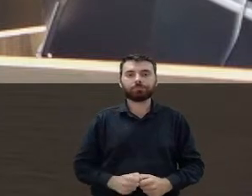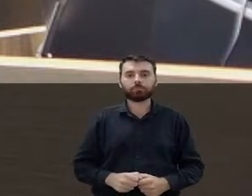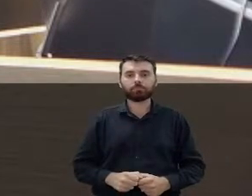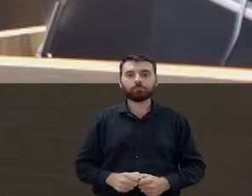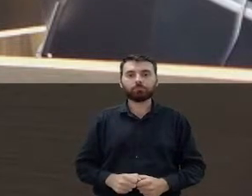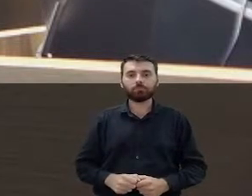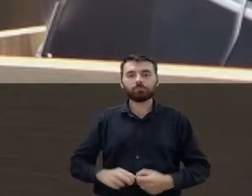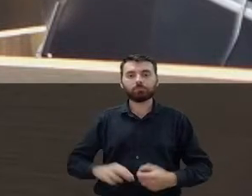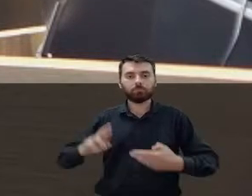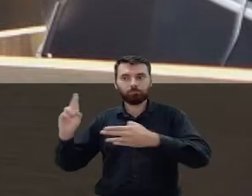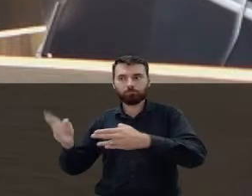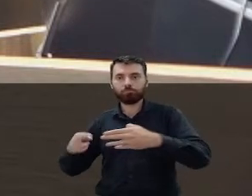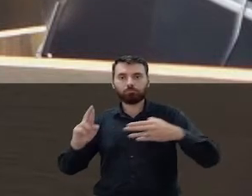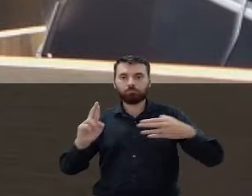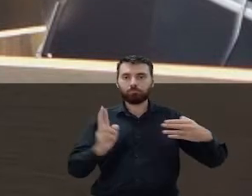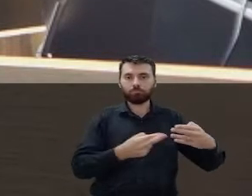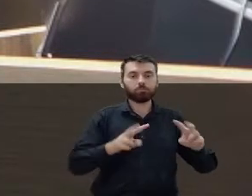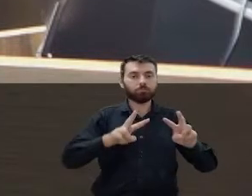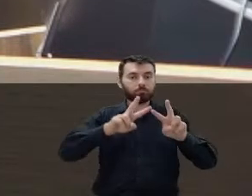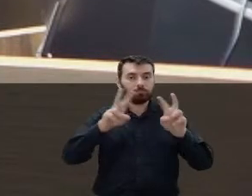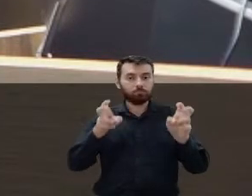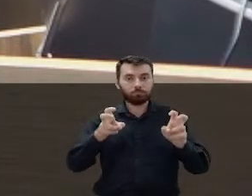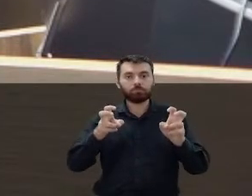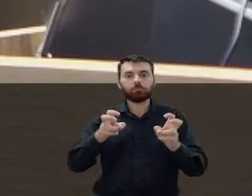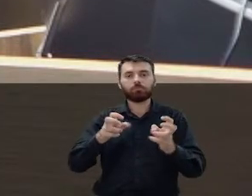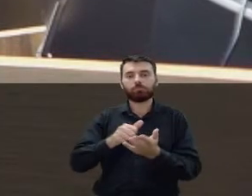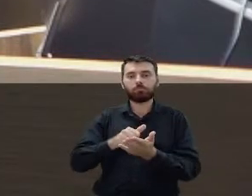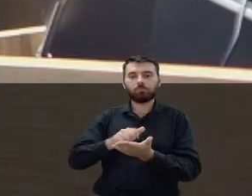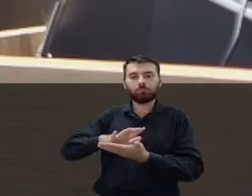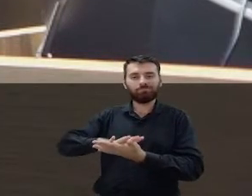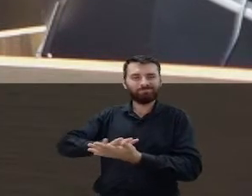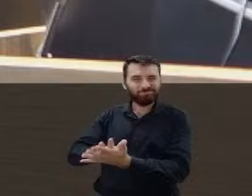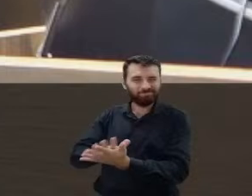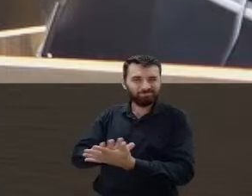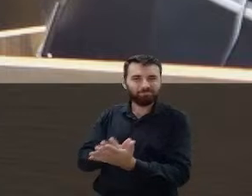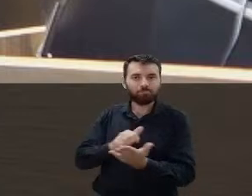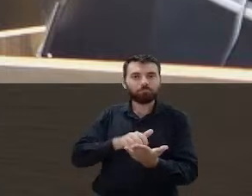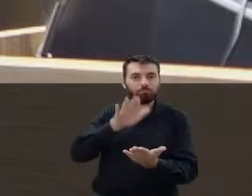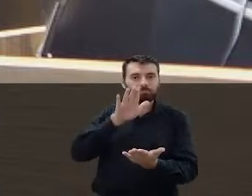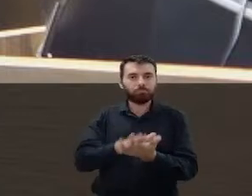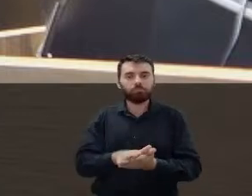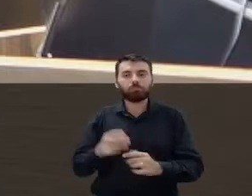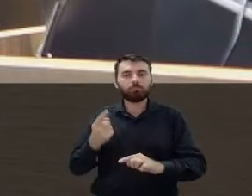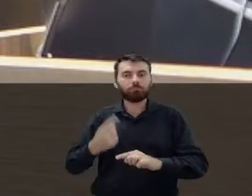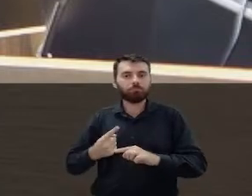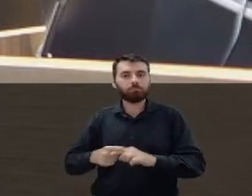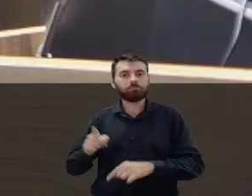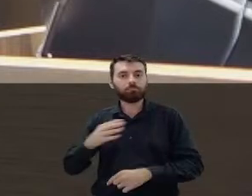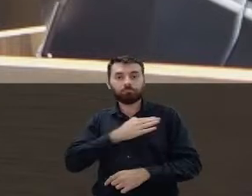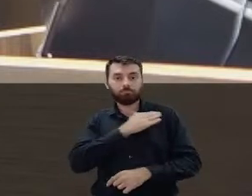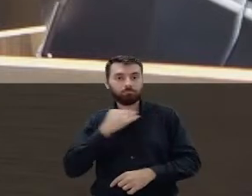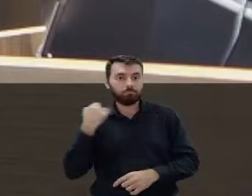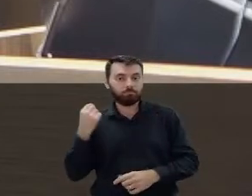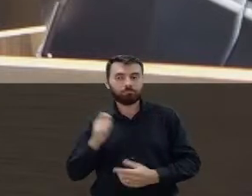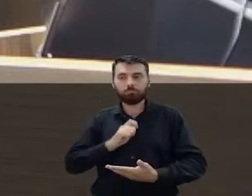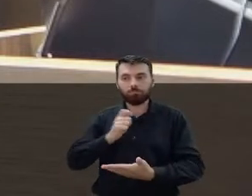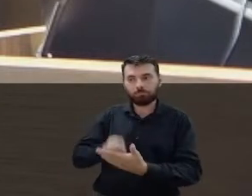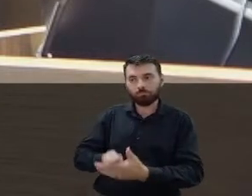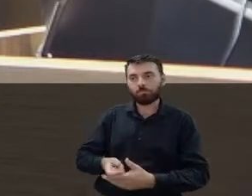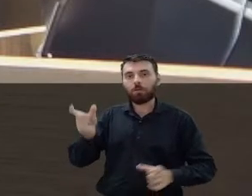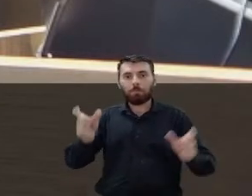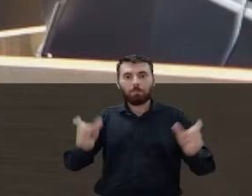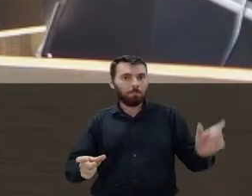Recurso das partes, quanto ao dano moral, pensão por morte, base de cálculo, compensação, aqui ambas as partes buscam